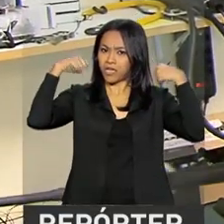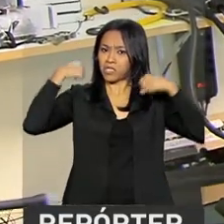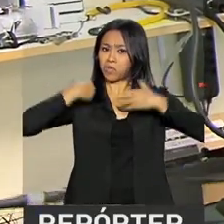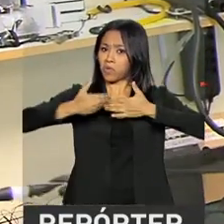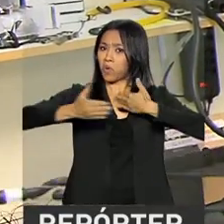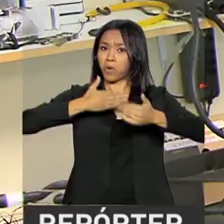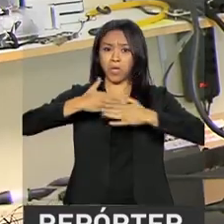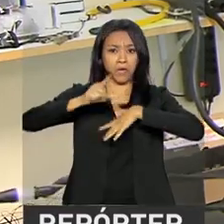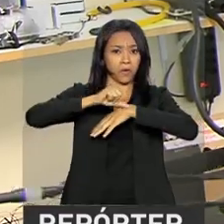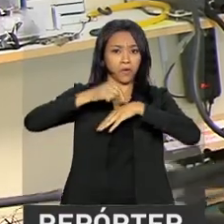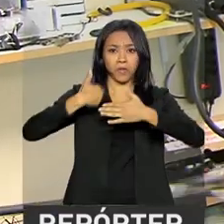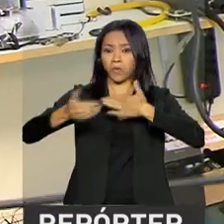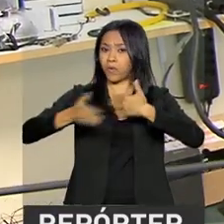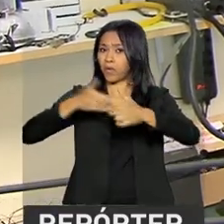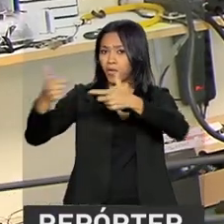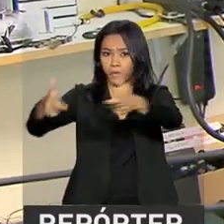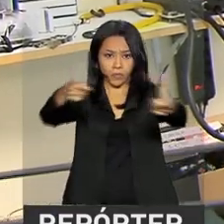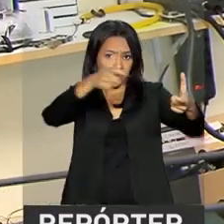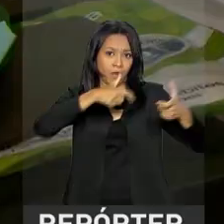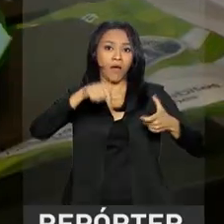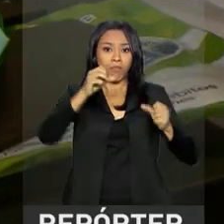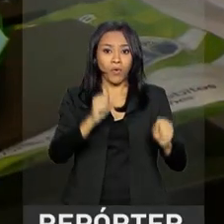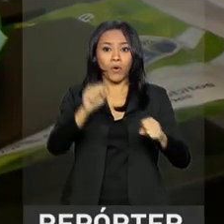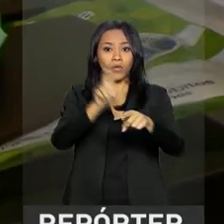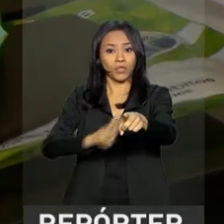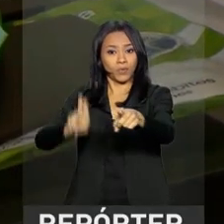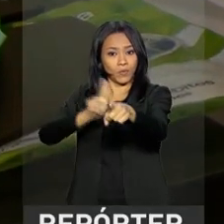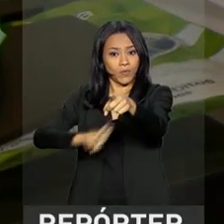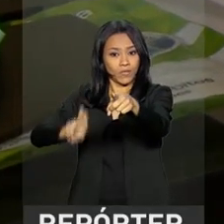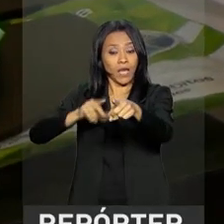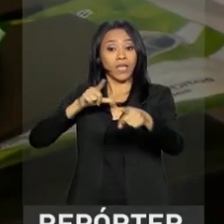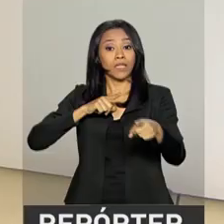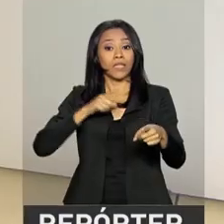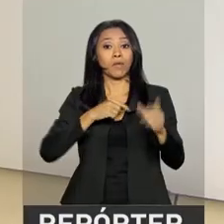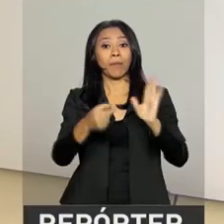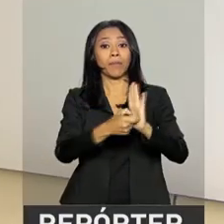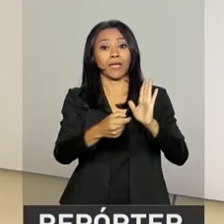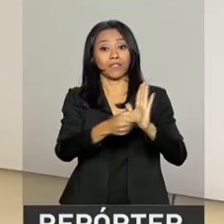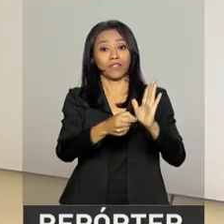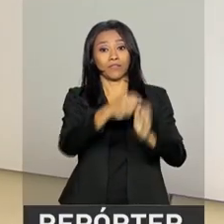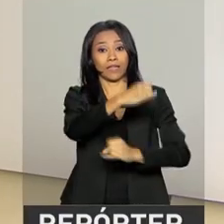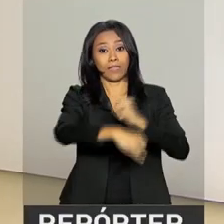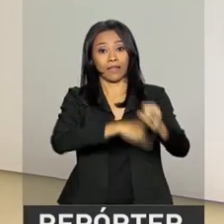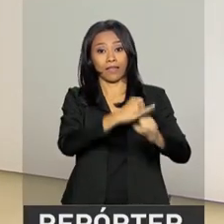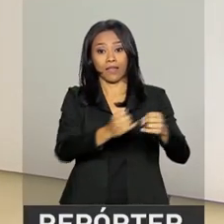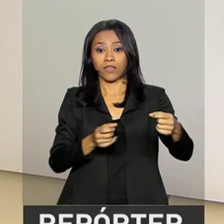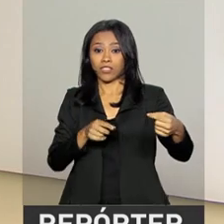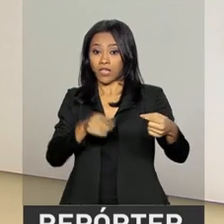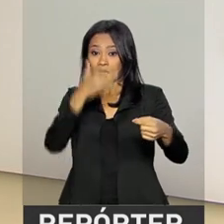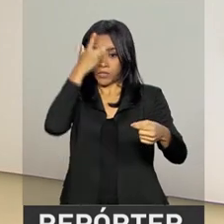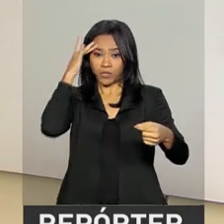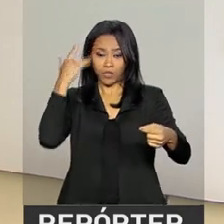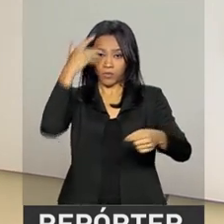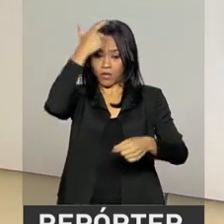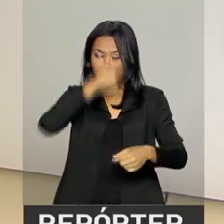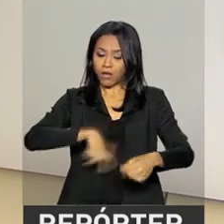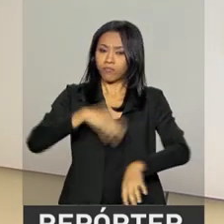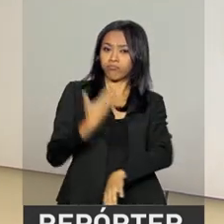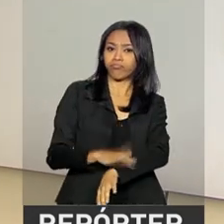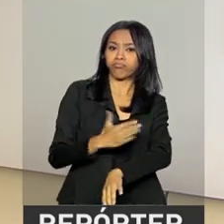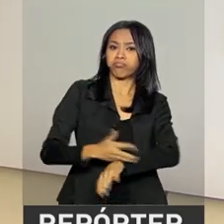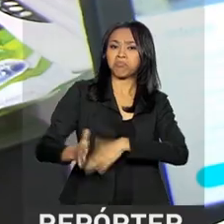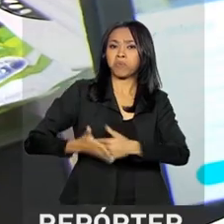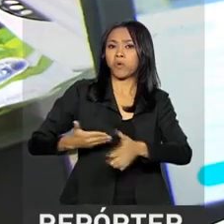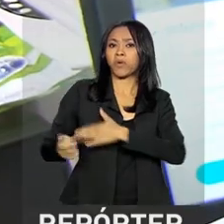com um tipo de elástico que se conecta o aplicativo na internet a pessoa pode se exercitar onde